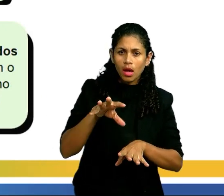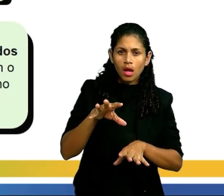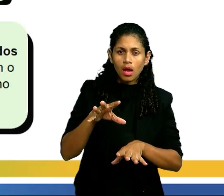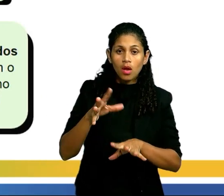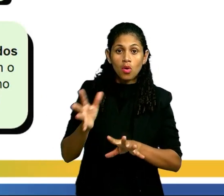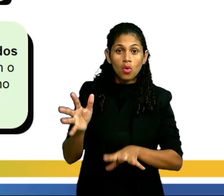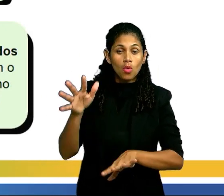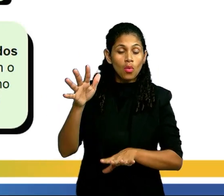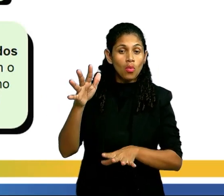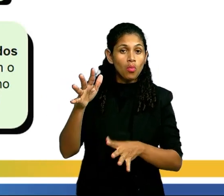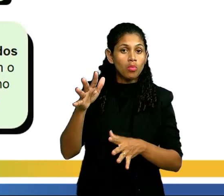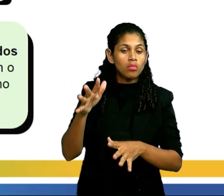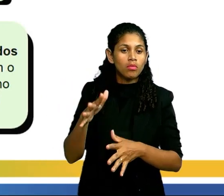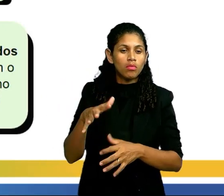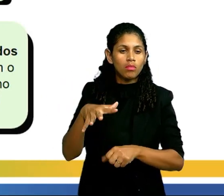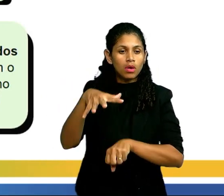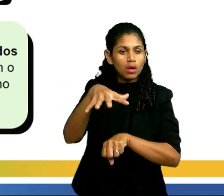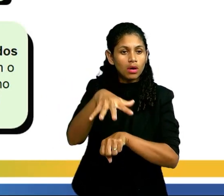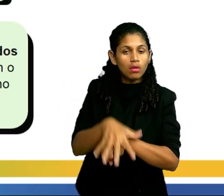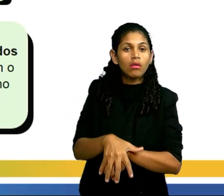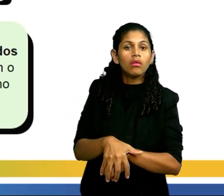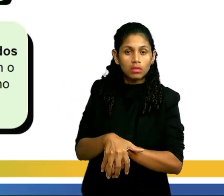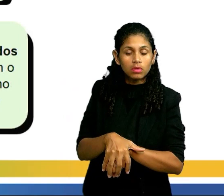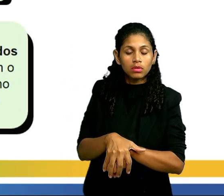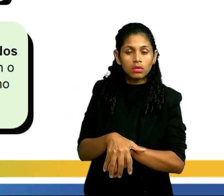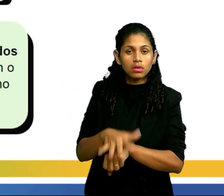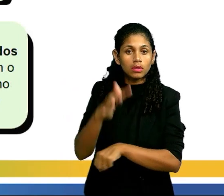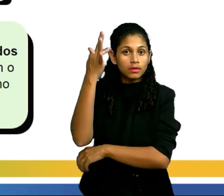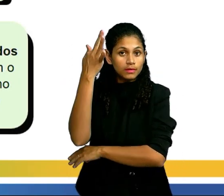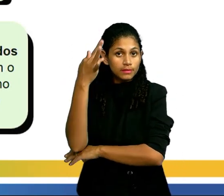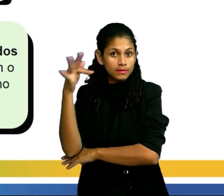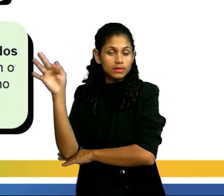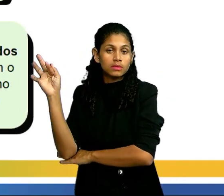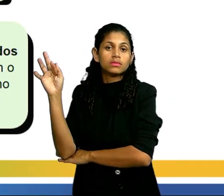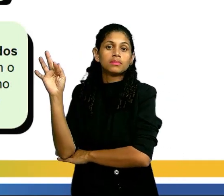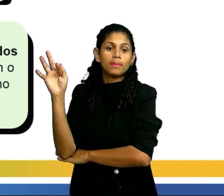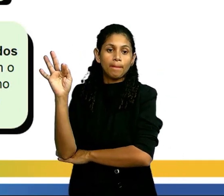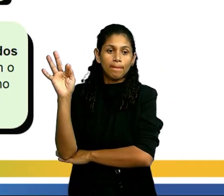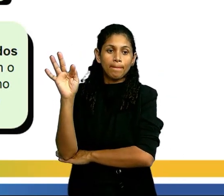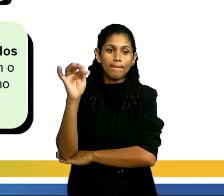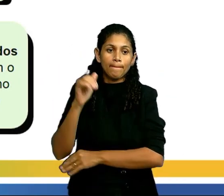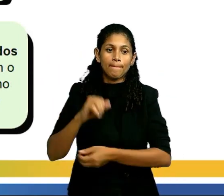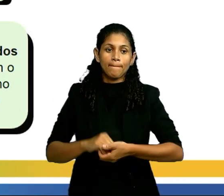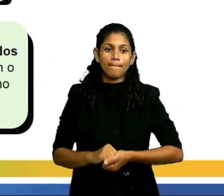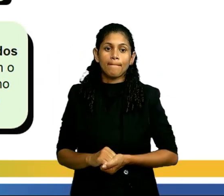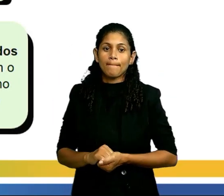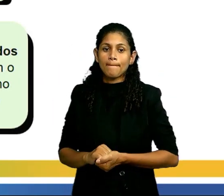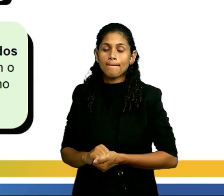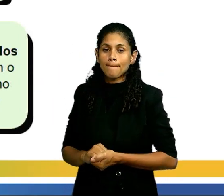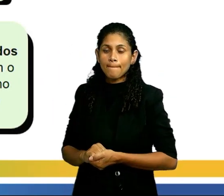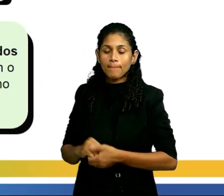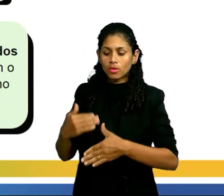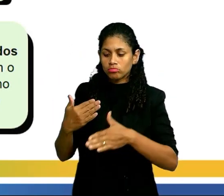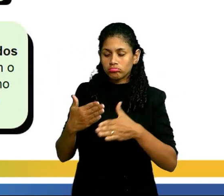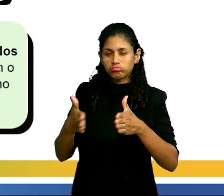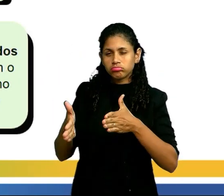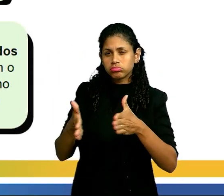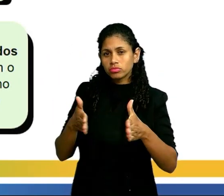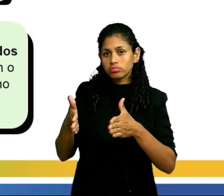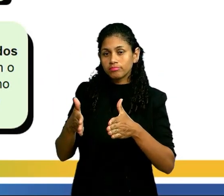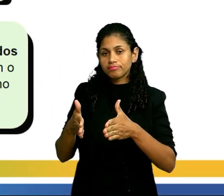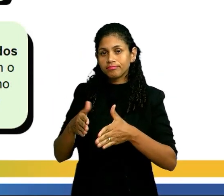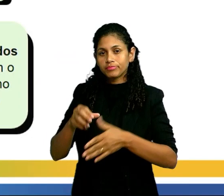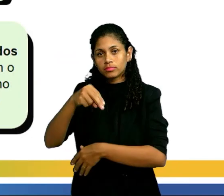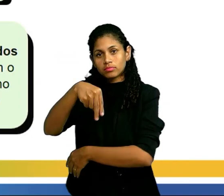uma neocolônia, foi um território, né? Depois do processo aí de neocolonização, que nós também estudamos numa aula